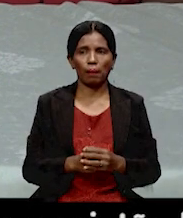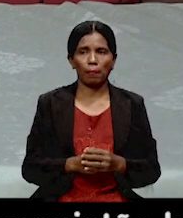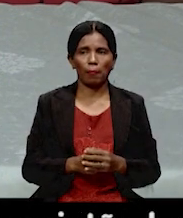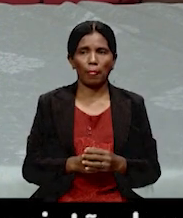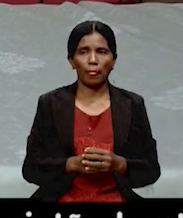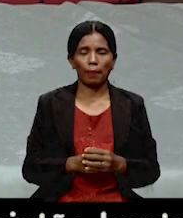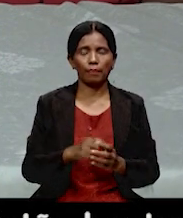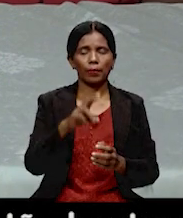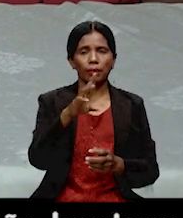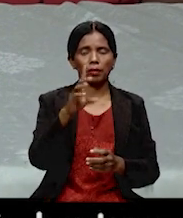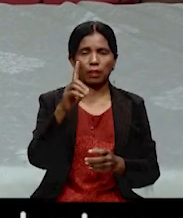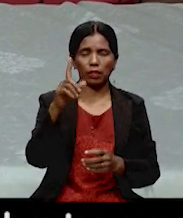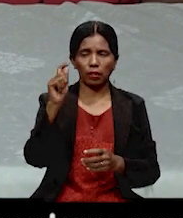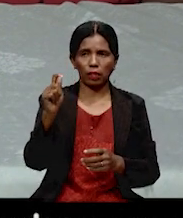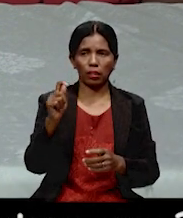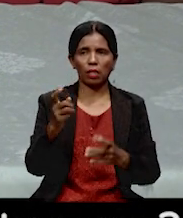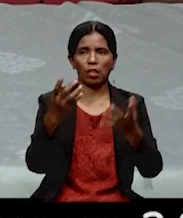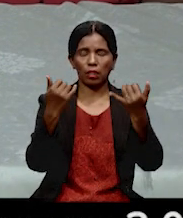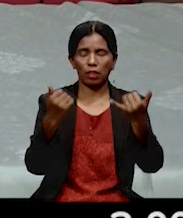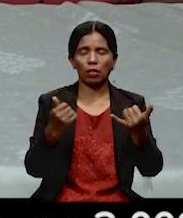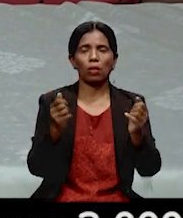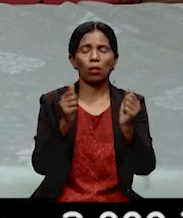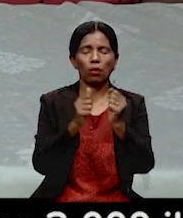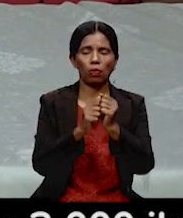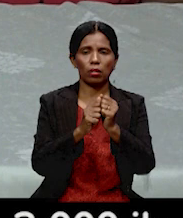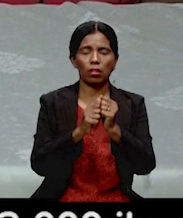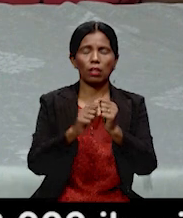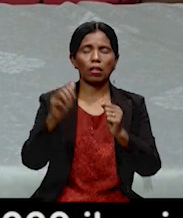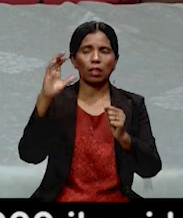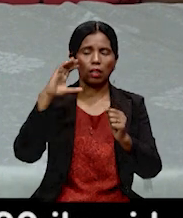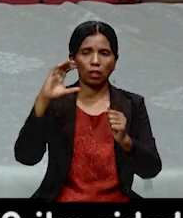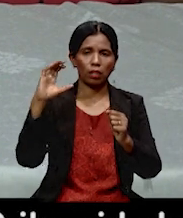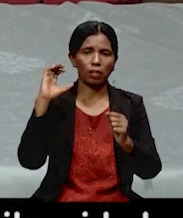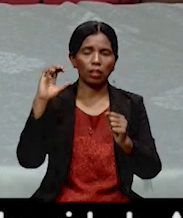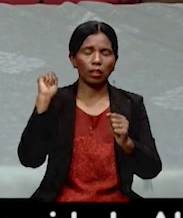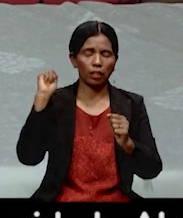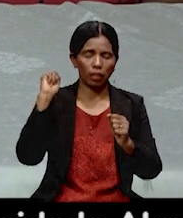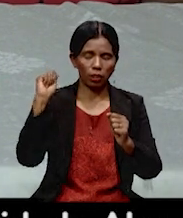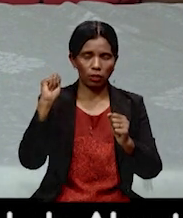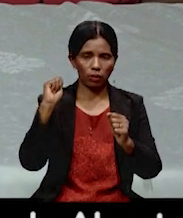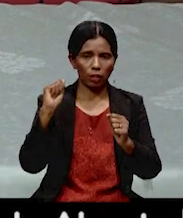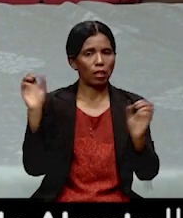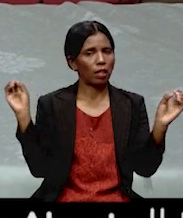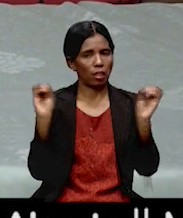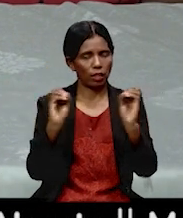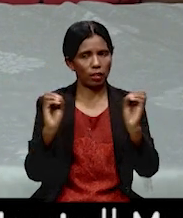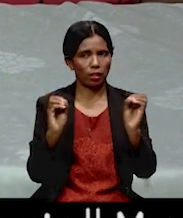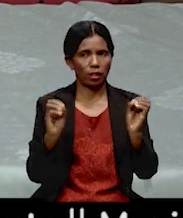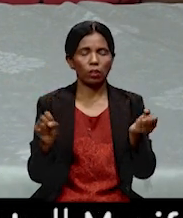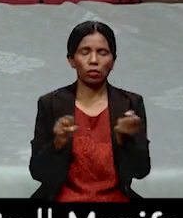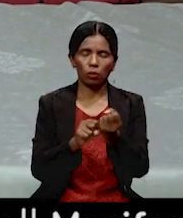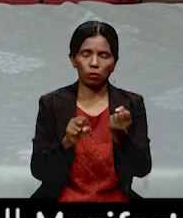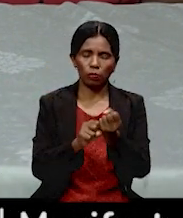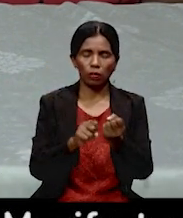UDT avança ho ni candidato rasik ou lai karik lai atu apoio candidato se